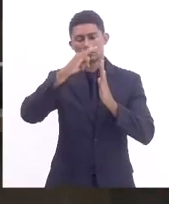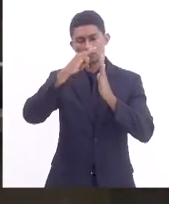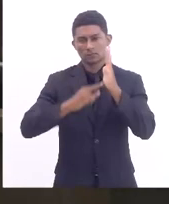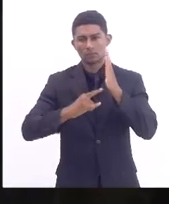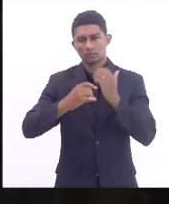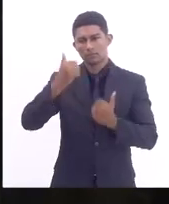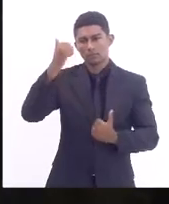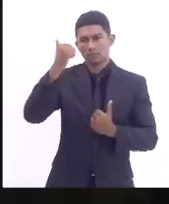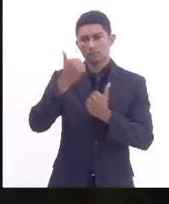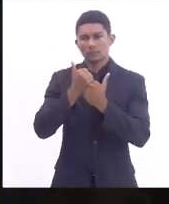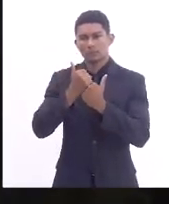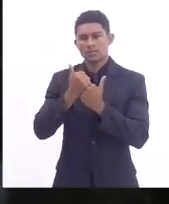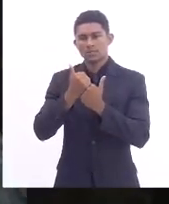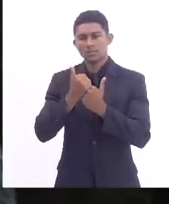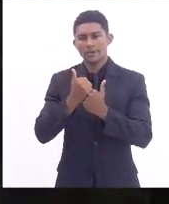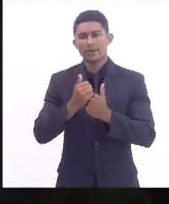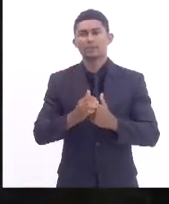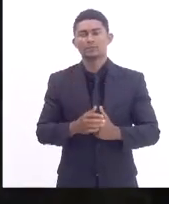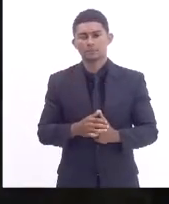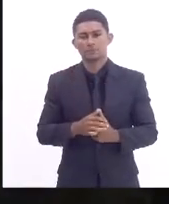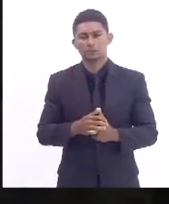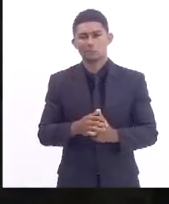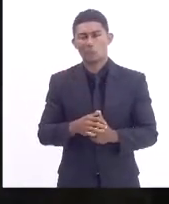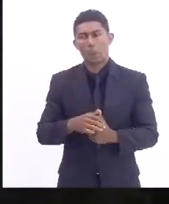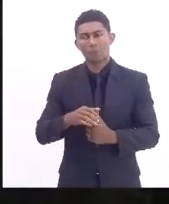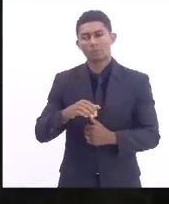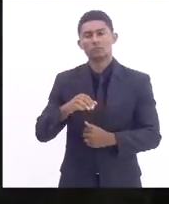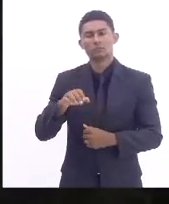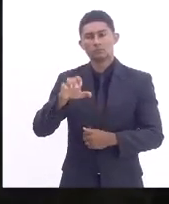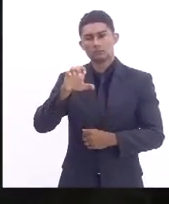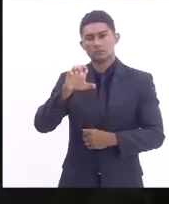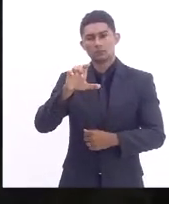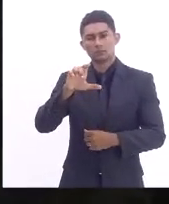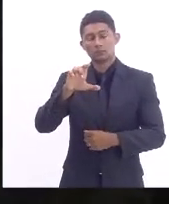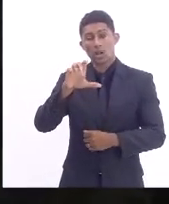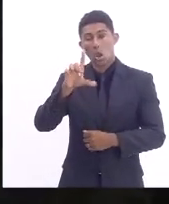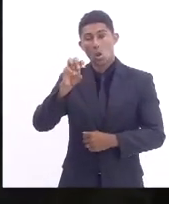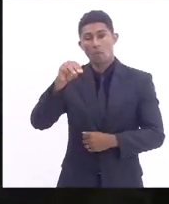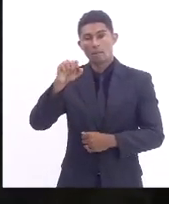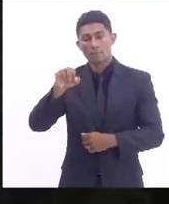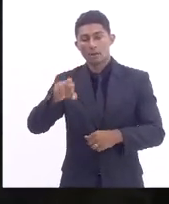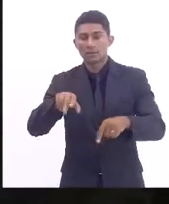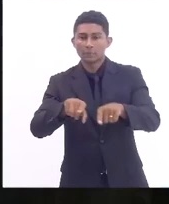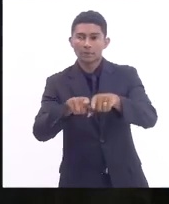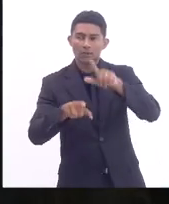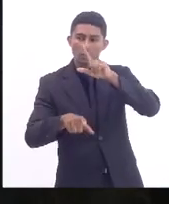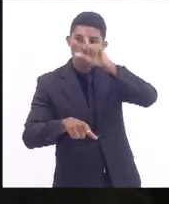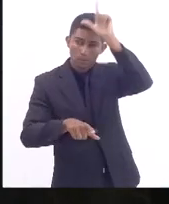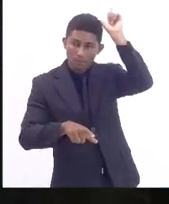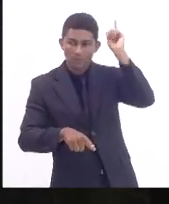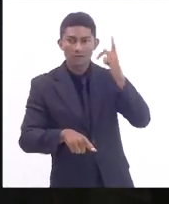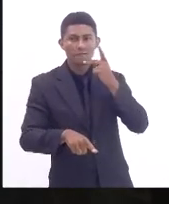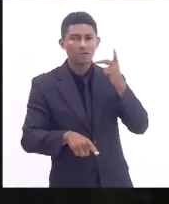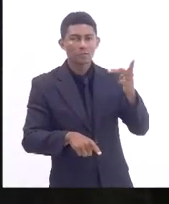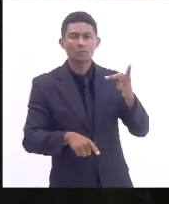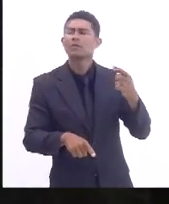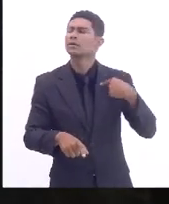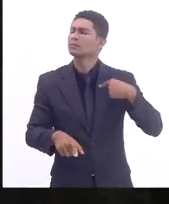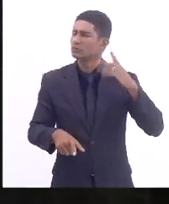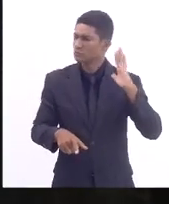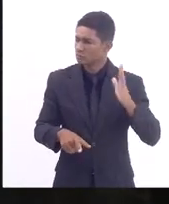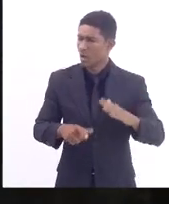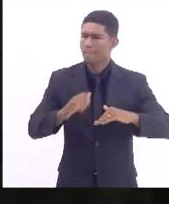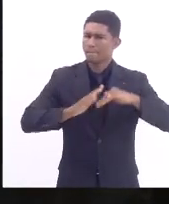como Deputado waldeck Carneiro própria Leomar e o Deputado Luiz Paulo que inclusive fez questão de Deus já fui técnico em